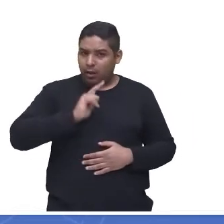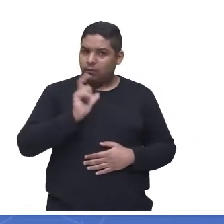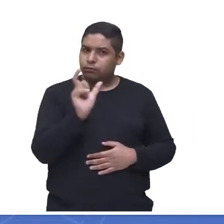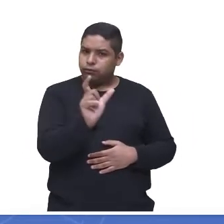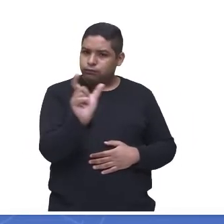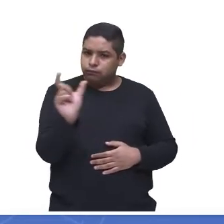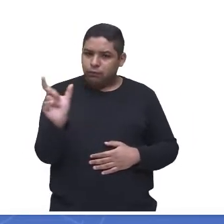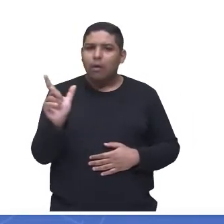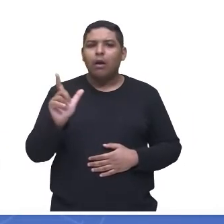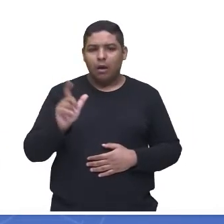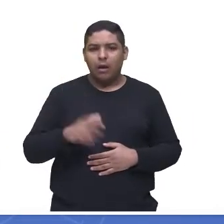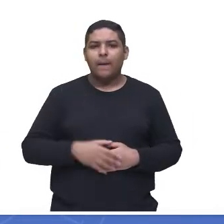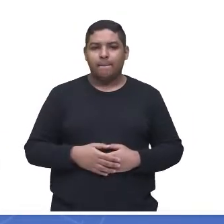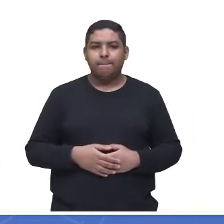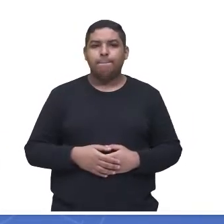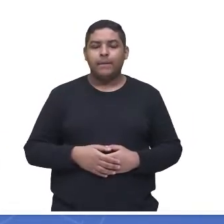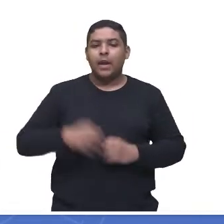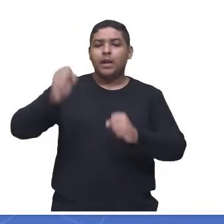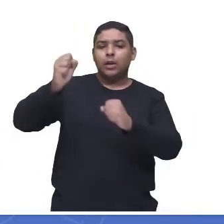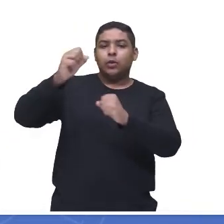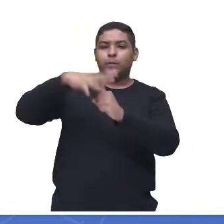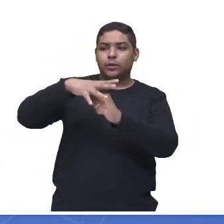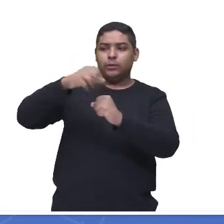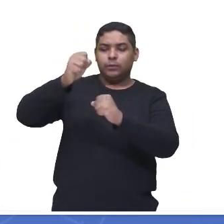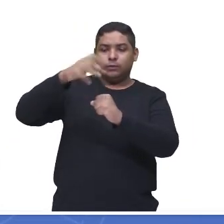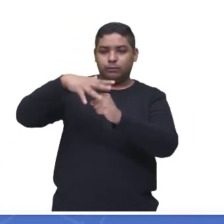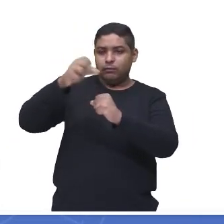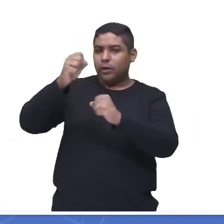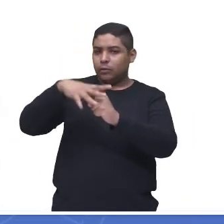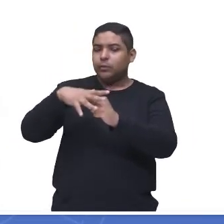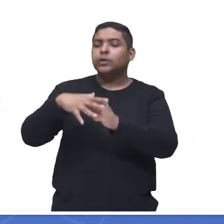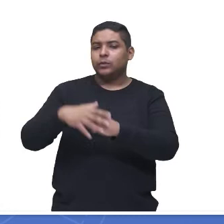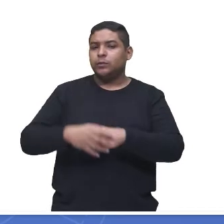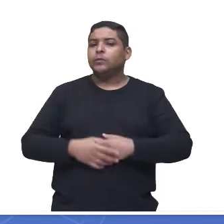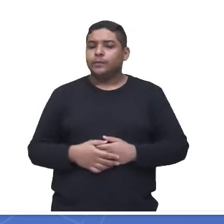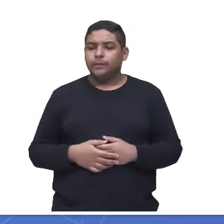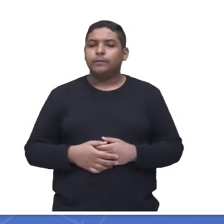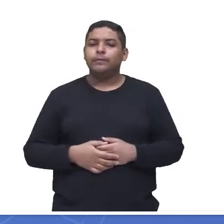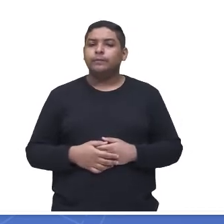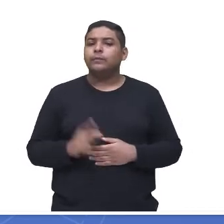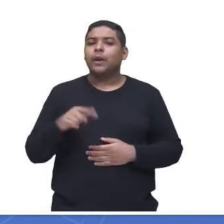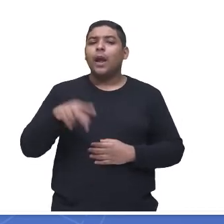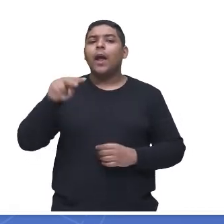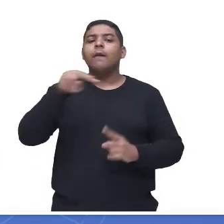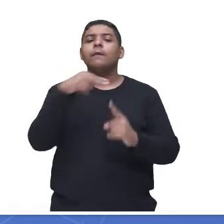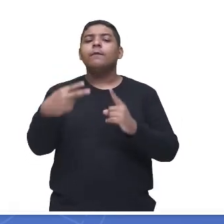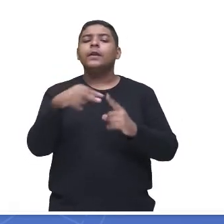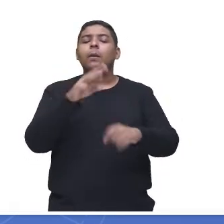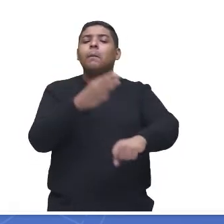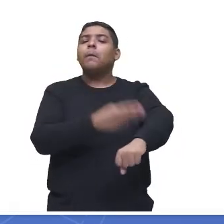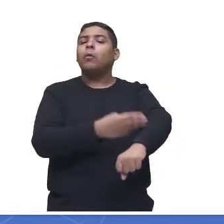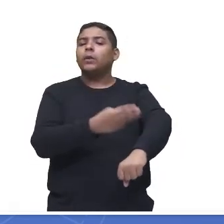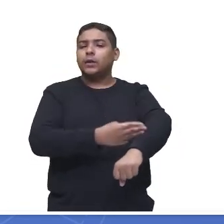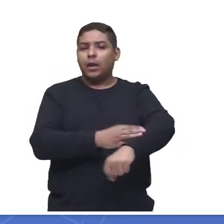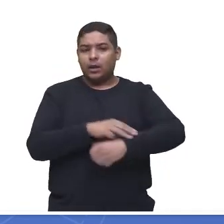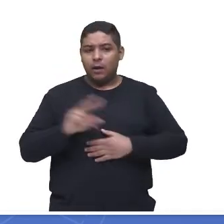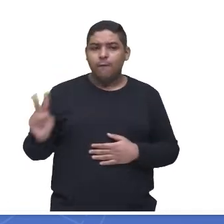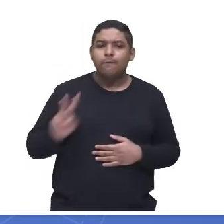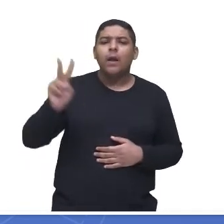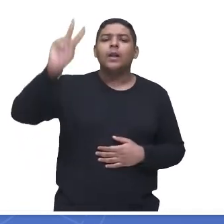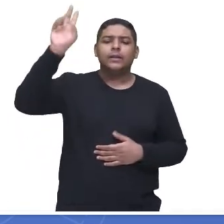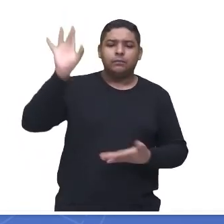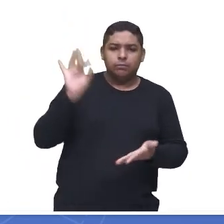Vamos lá, o iluminismo, começando aqui. O iluminismo, então, é a visão moderna, né, da valorização da